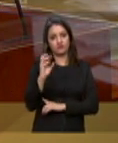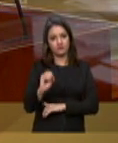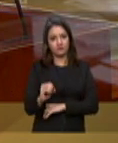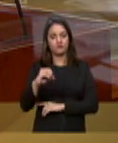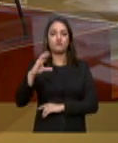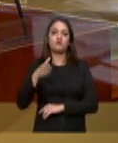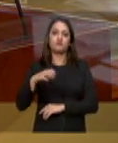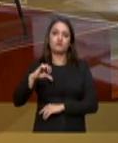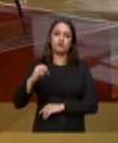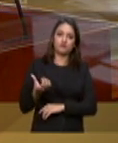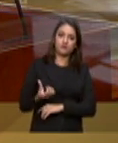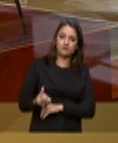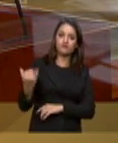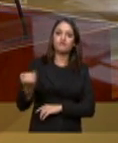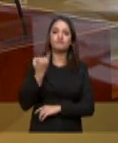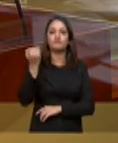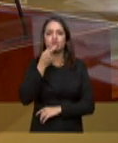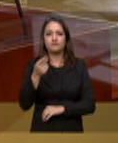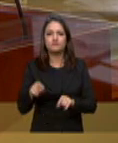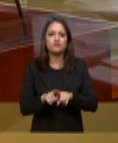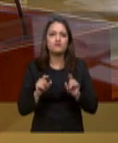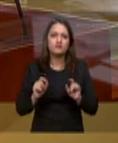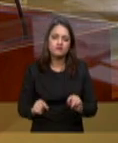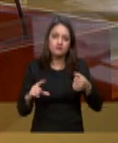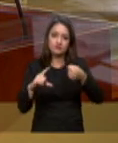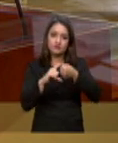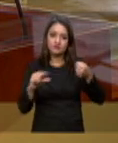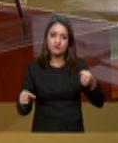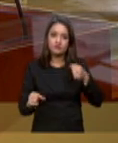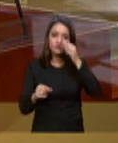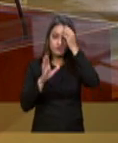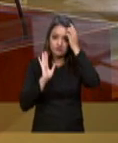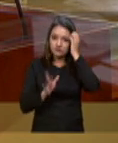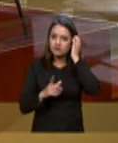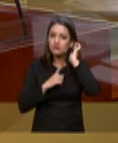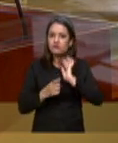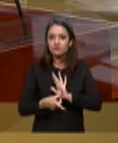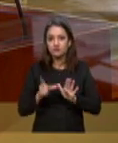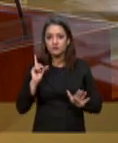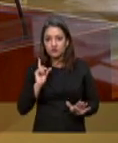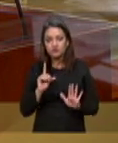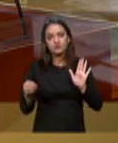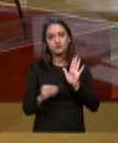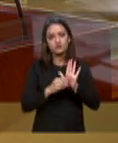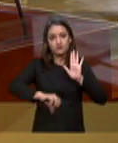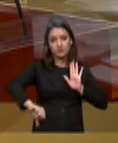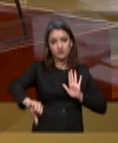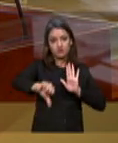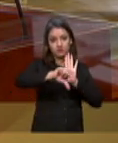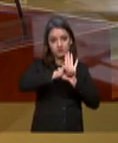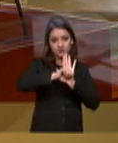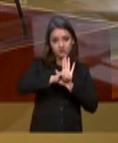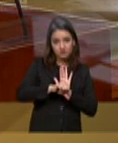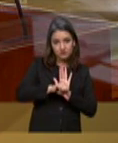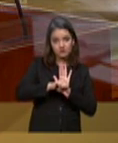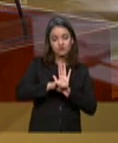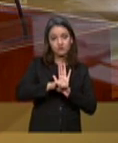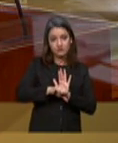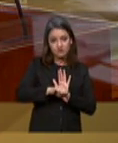Só que é importante esclarecer também que esse dispositivo já abrangia os crimes de apropriação